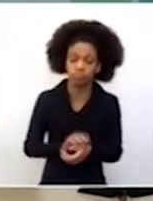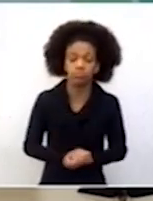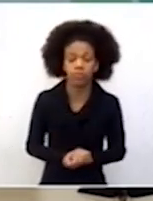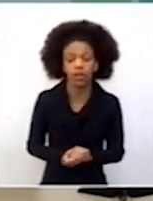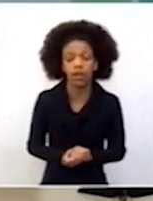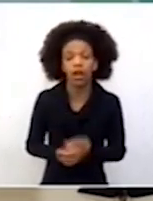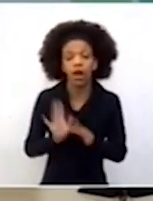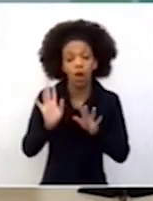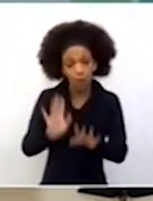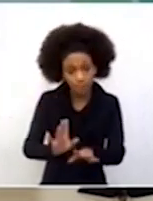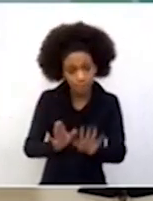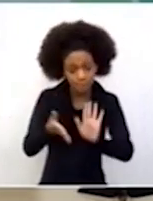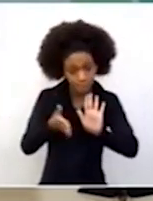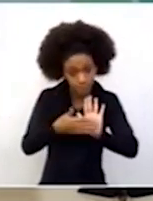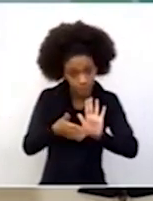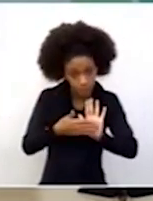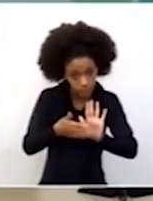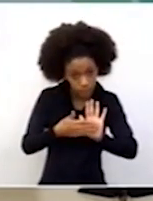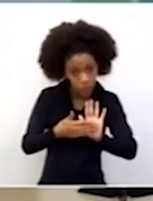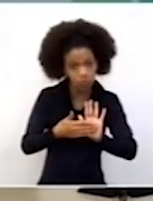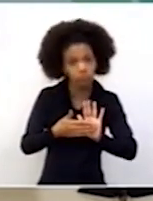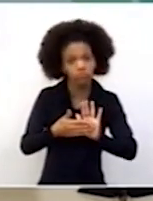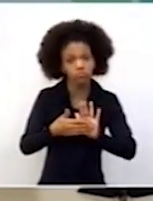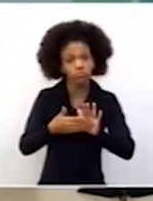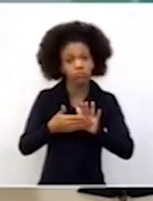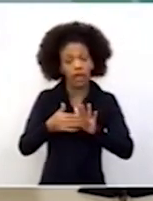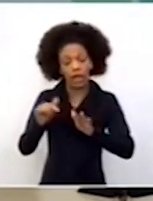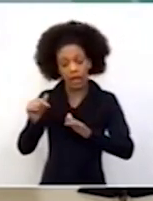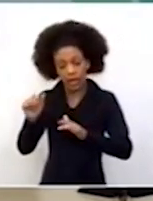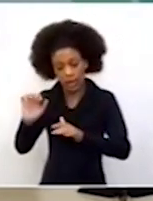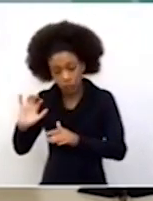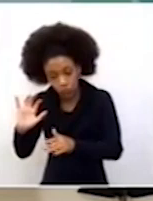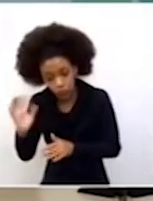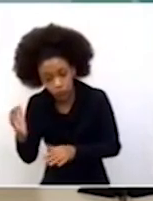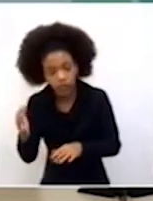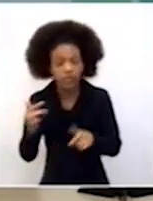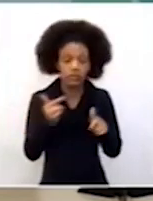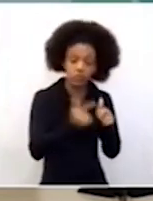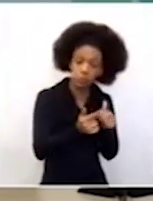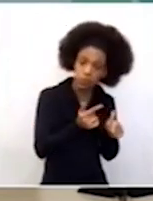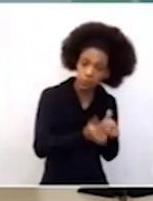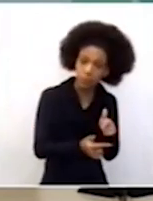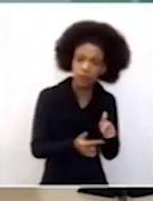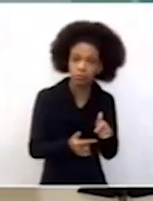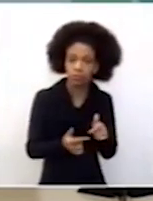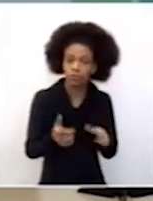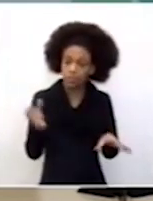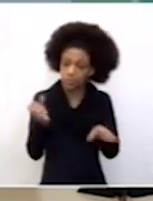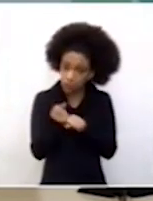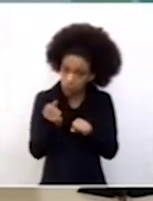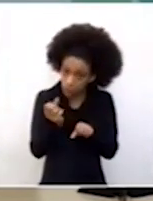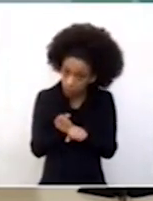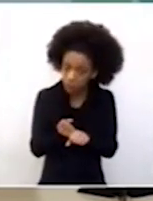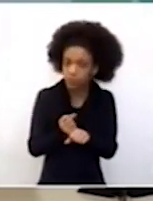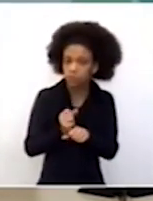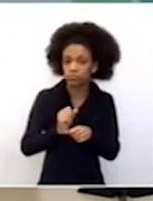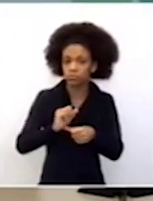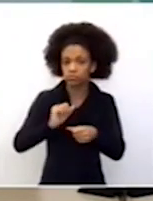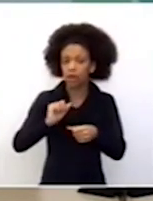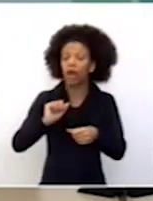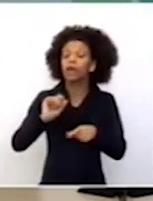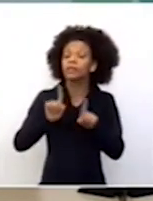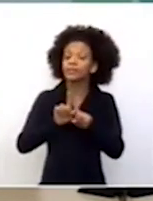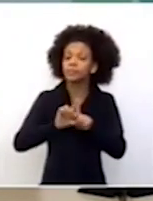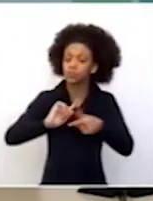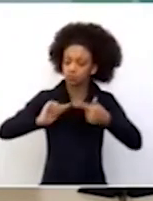colocou assim, propor situação-problema, incluindo cálculos e geometria. Tivemos algumas